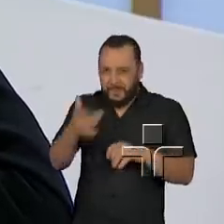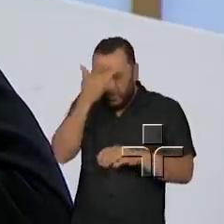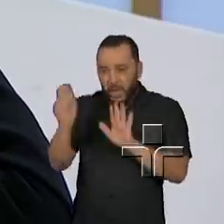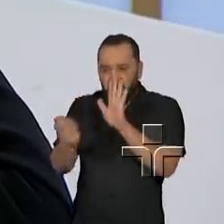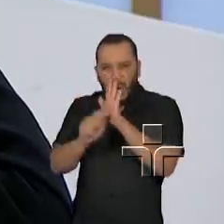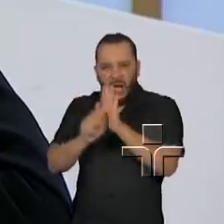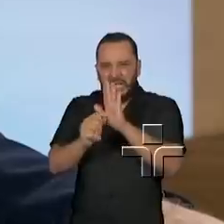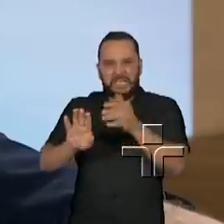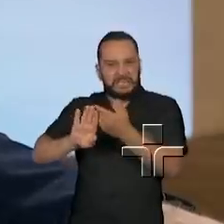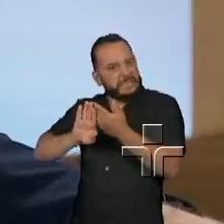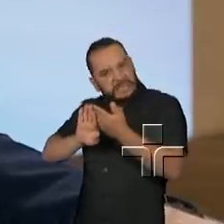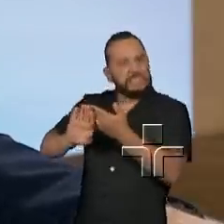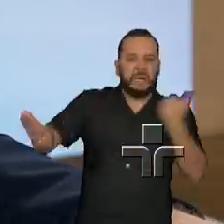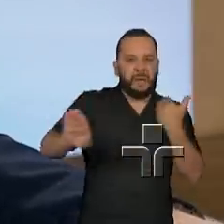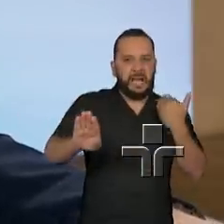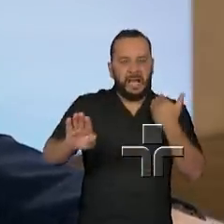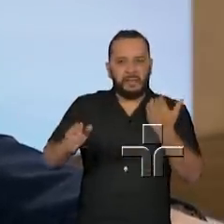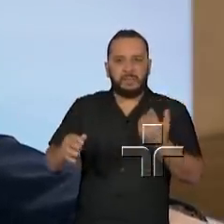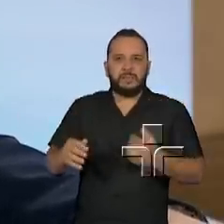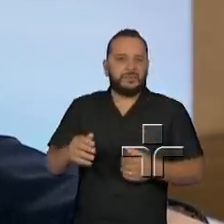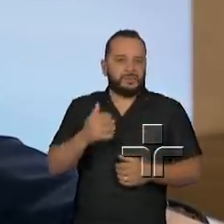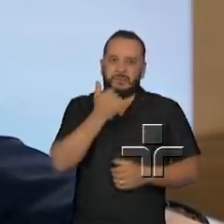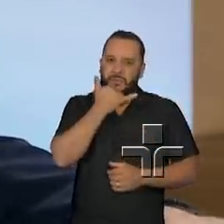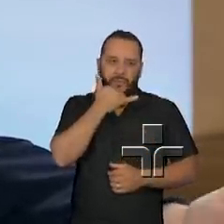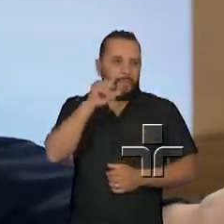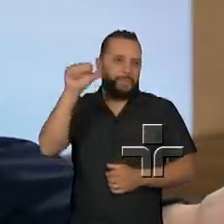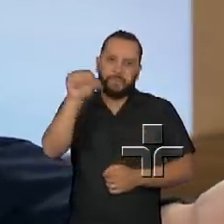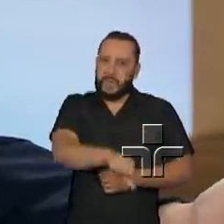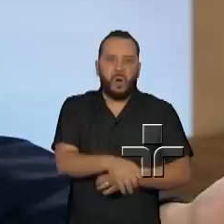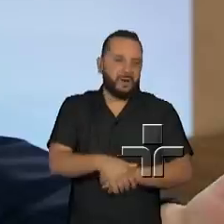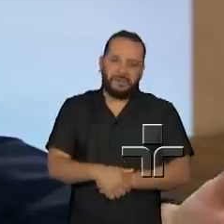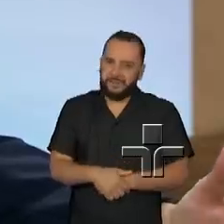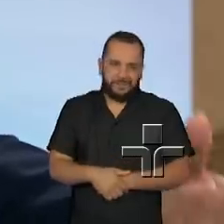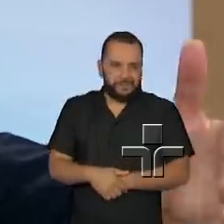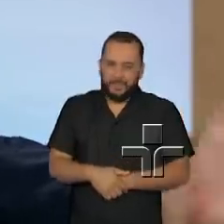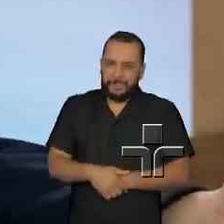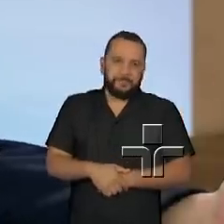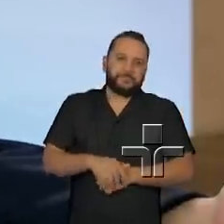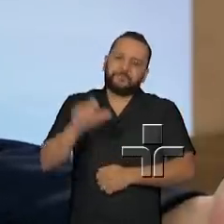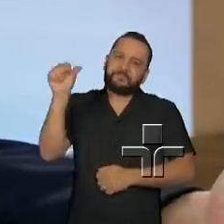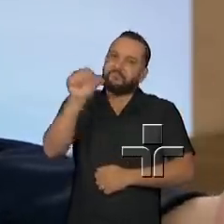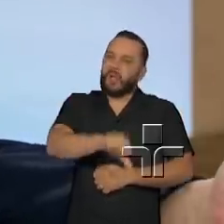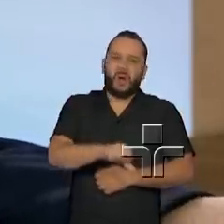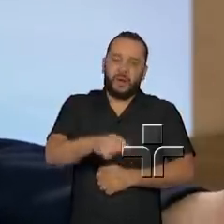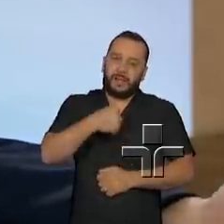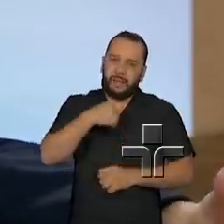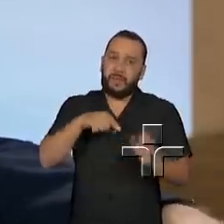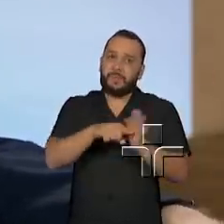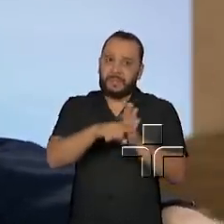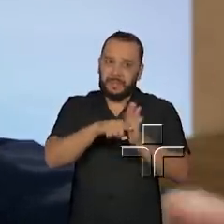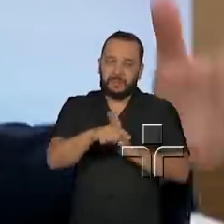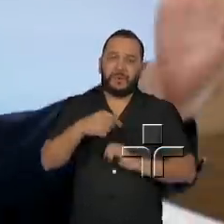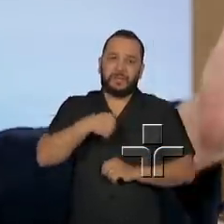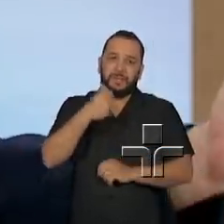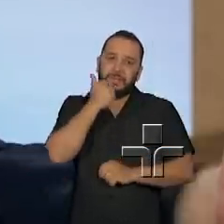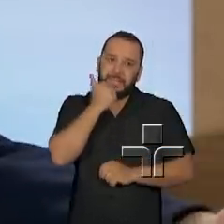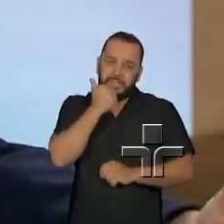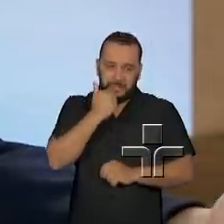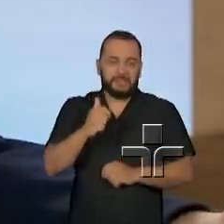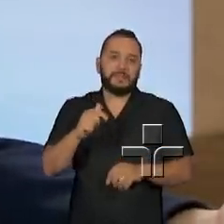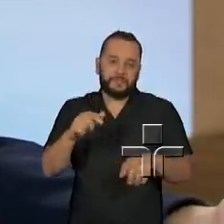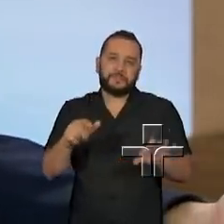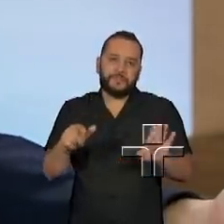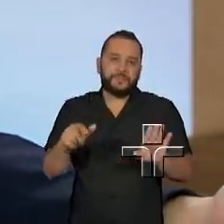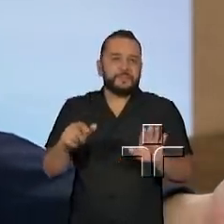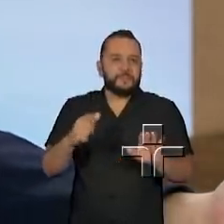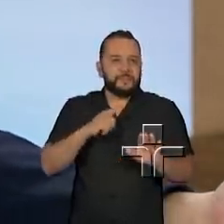sobre isso. A opinião é a pior possível. Eu, além de ser pesquisador e cientista e ser membro da SBPC, também